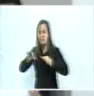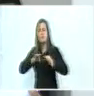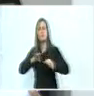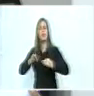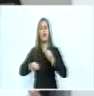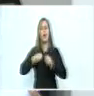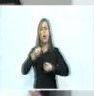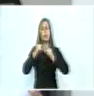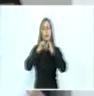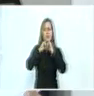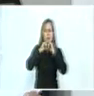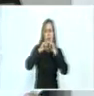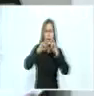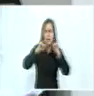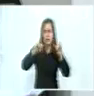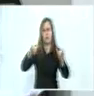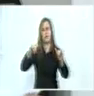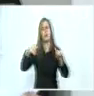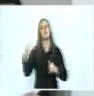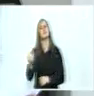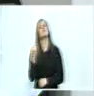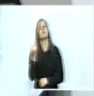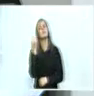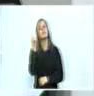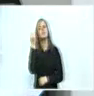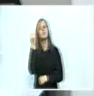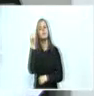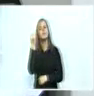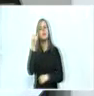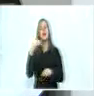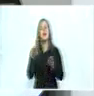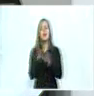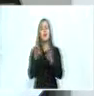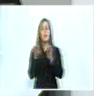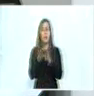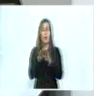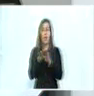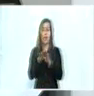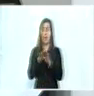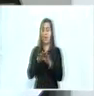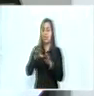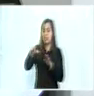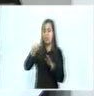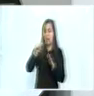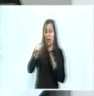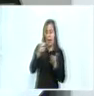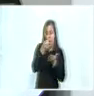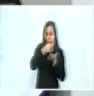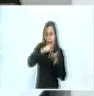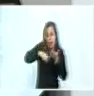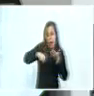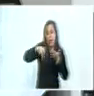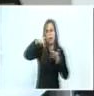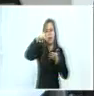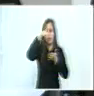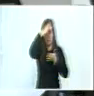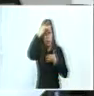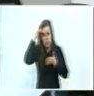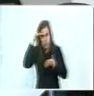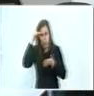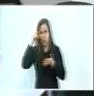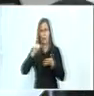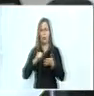de divulgação essencial, dados sobre contratações de pessoal, gastos com